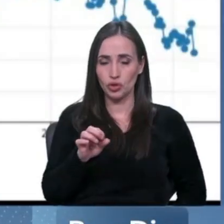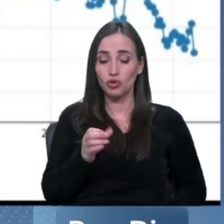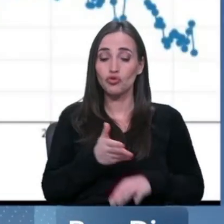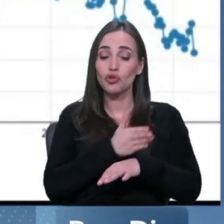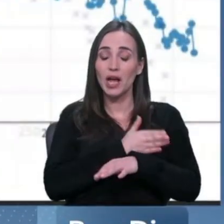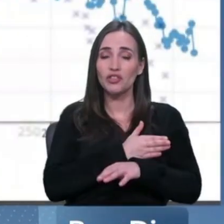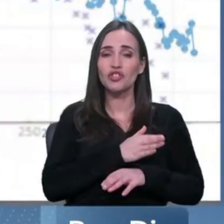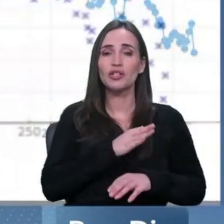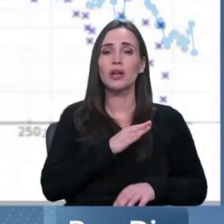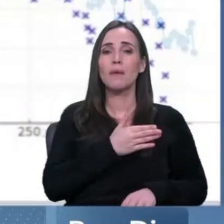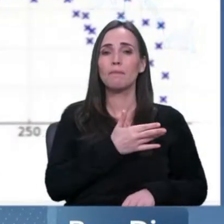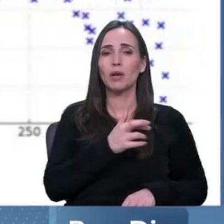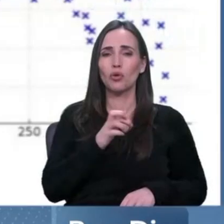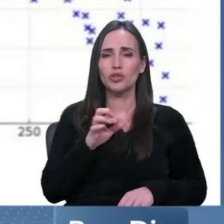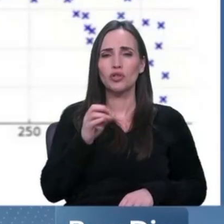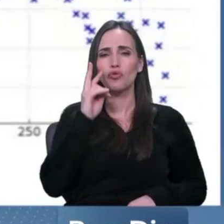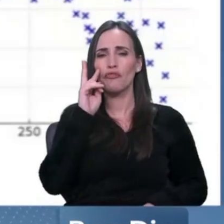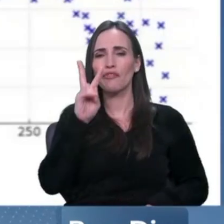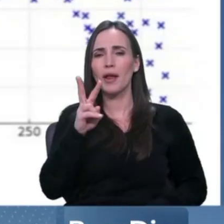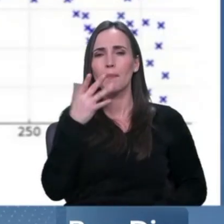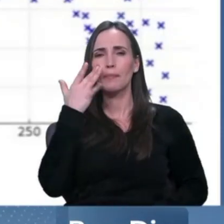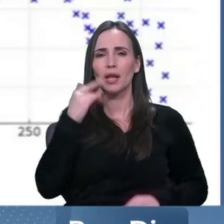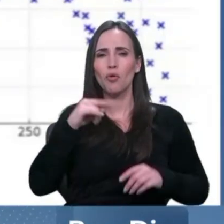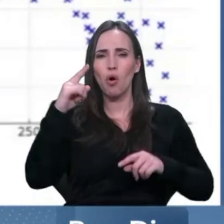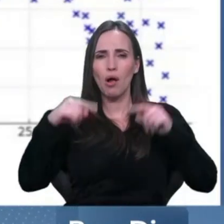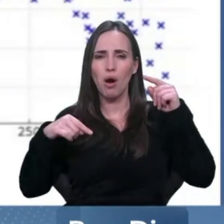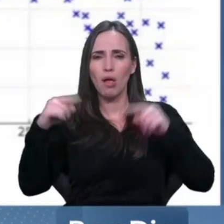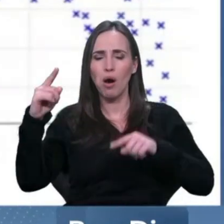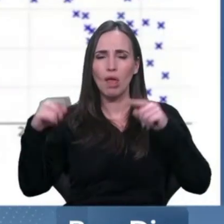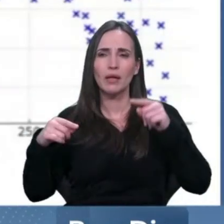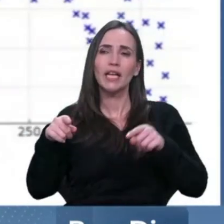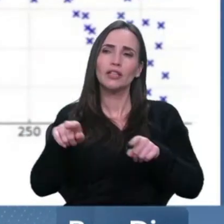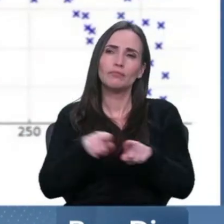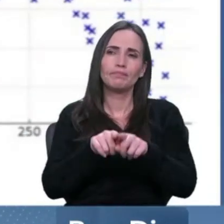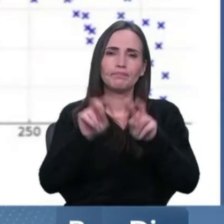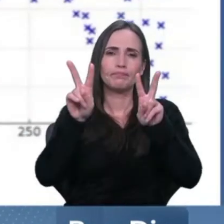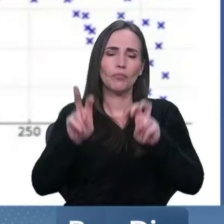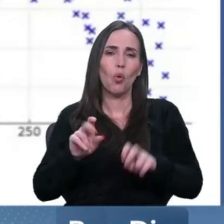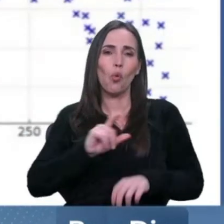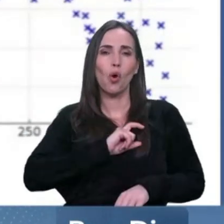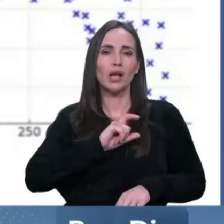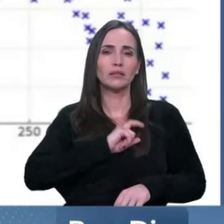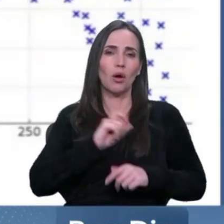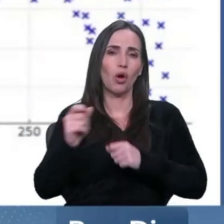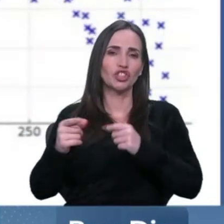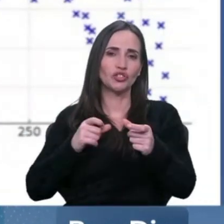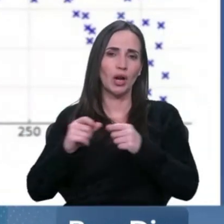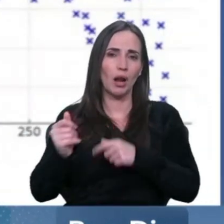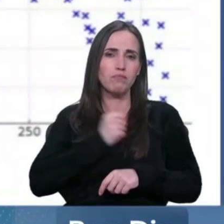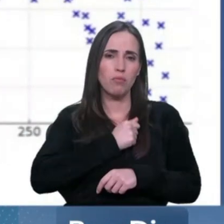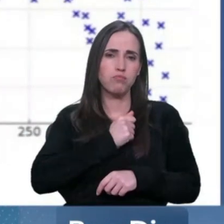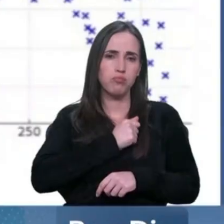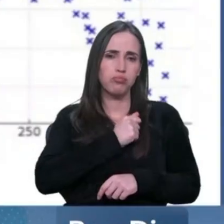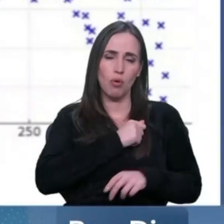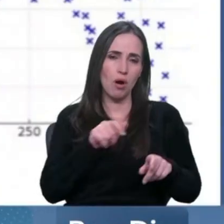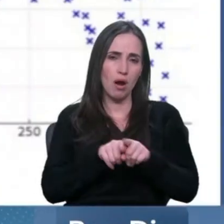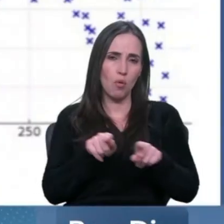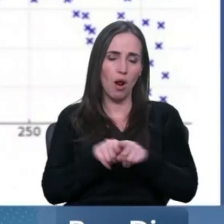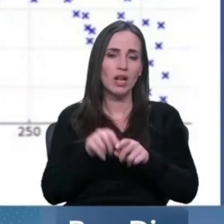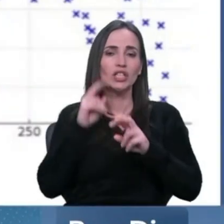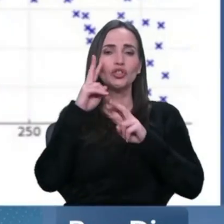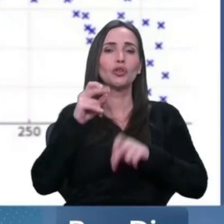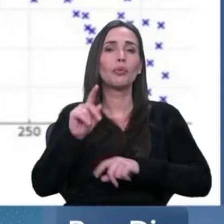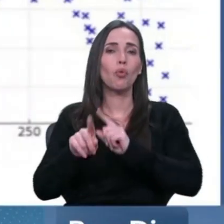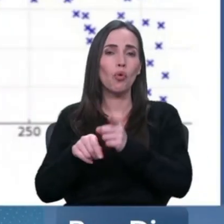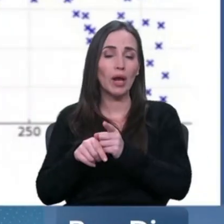esta variação do brilho. Qual é que é a notícia? Isto é um batimento cardíaco, autenticamente, da estrela. E o que se descobriu é que, mais recentemente,